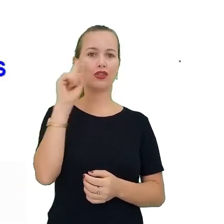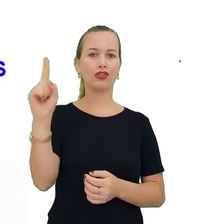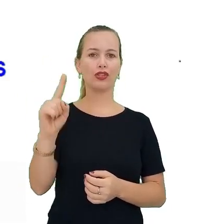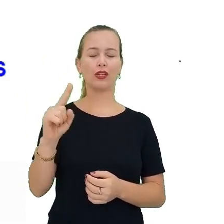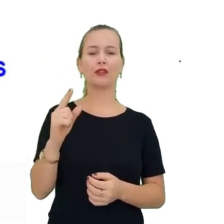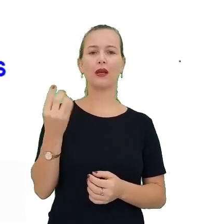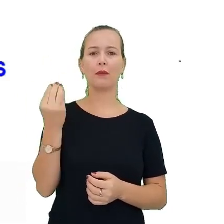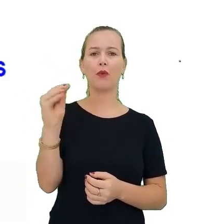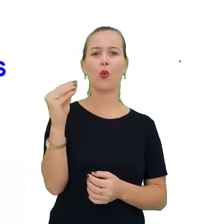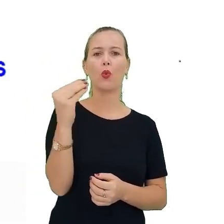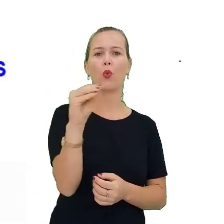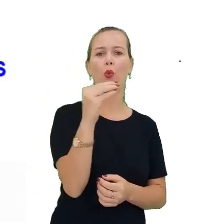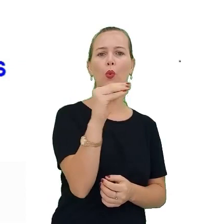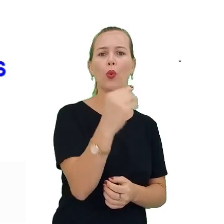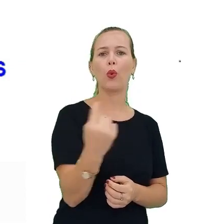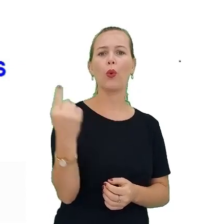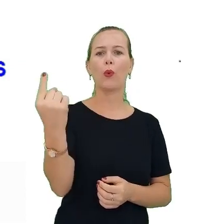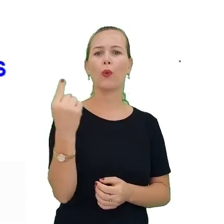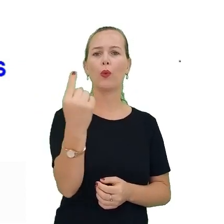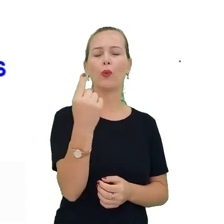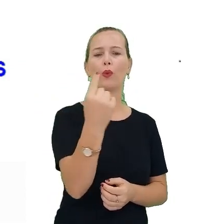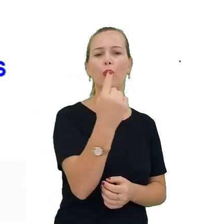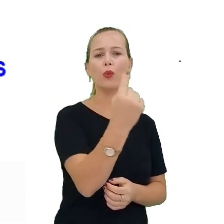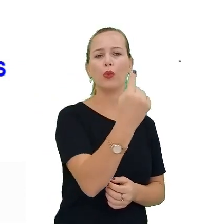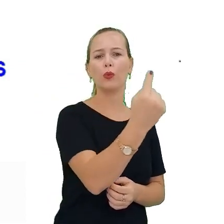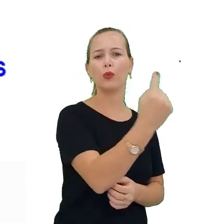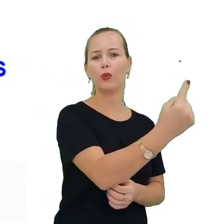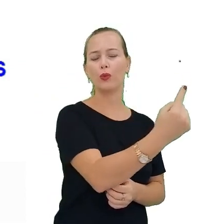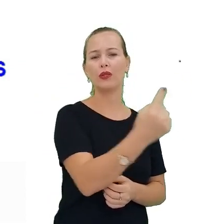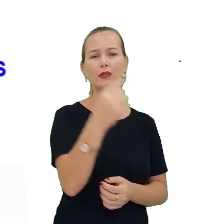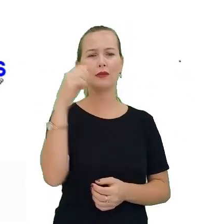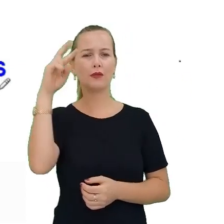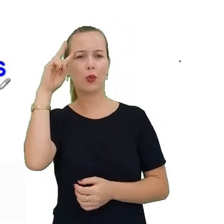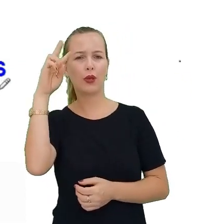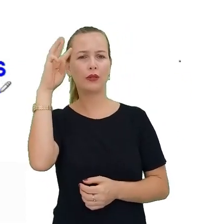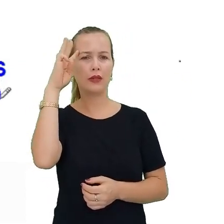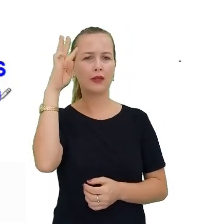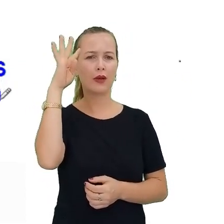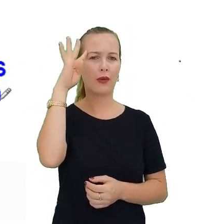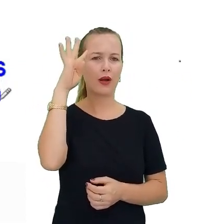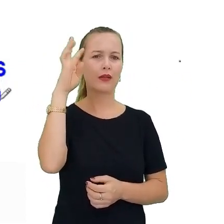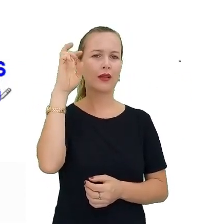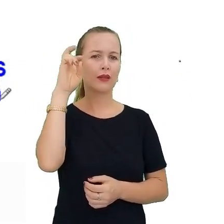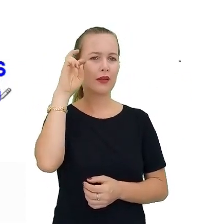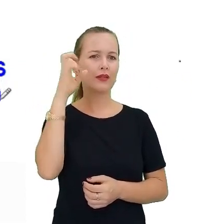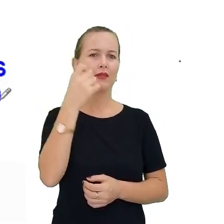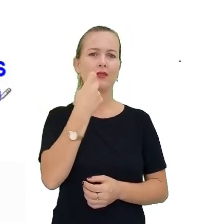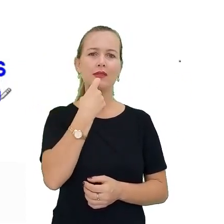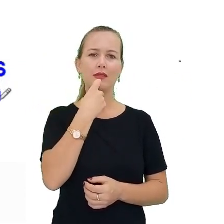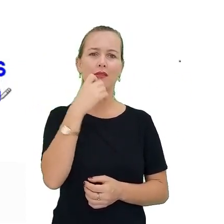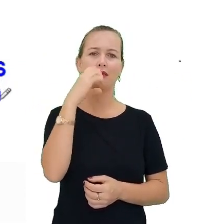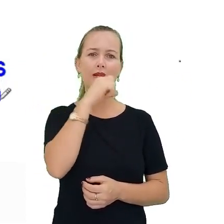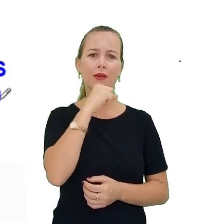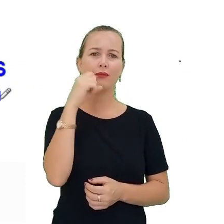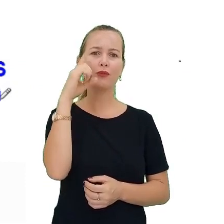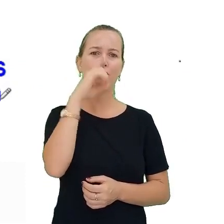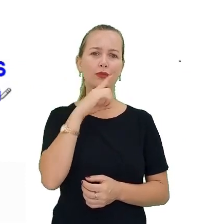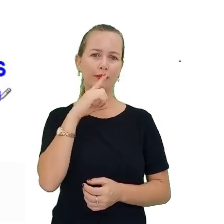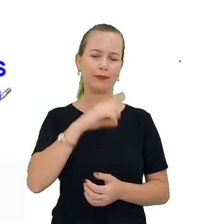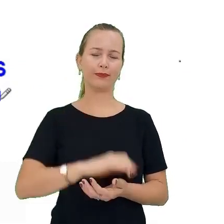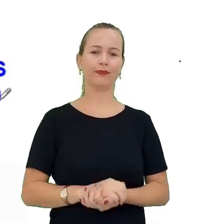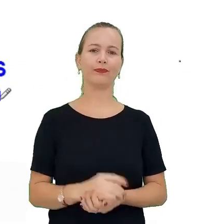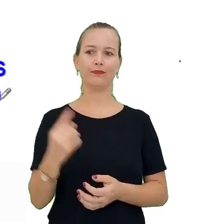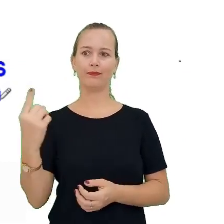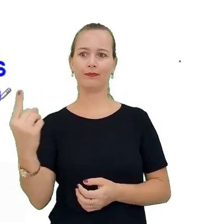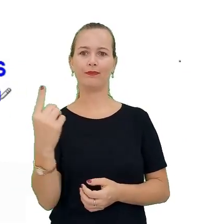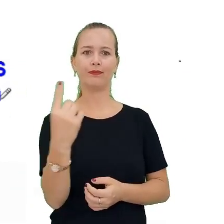outra na terça, na quarta, na quinta, na sexta e outra pessoa no sábado.